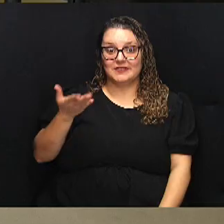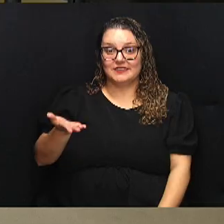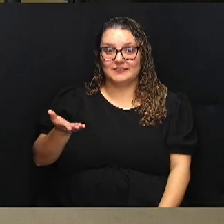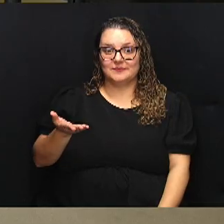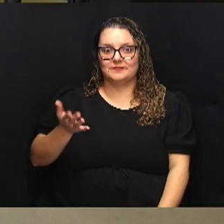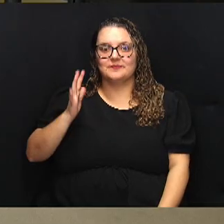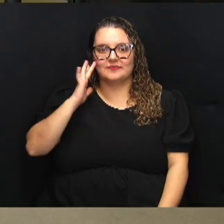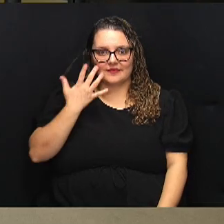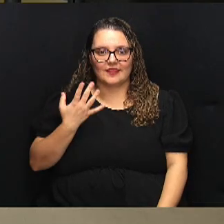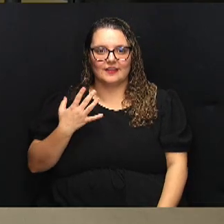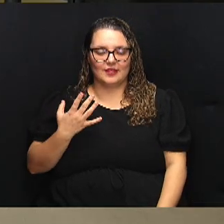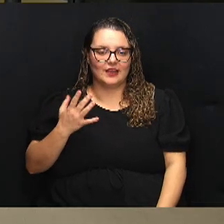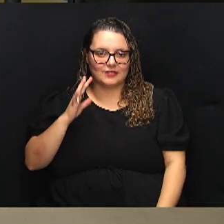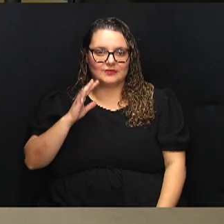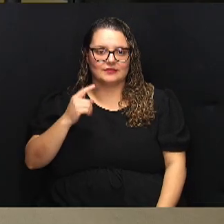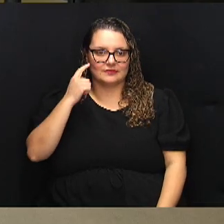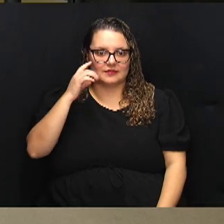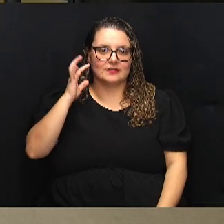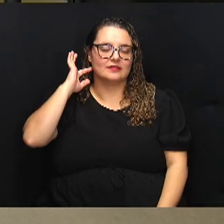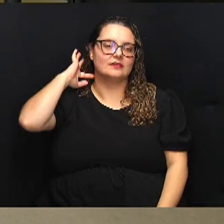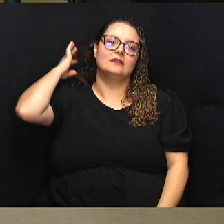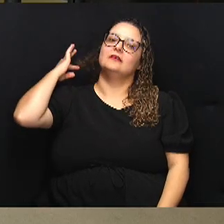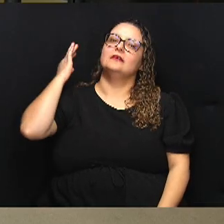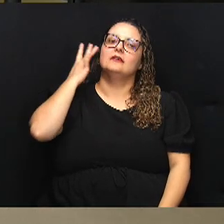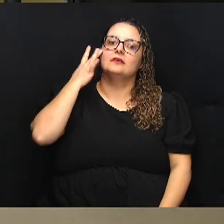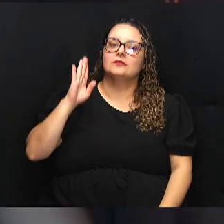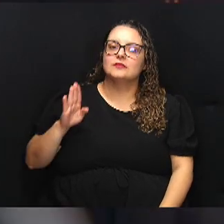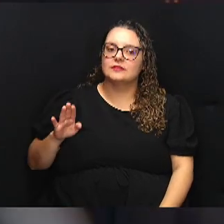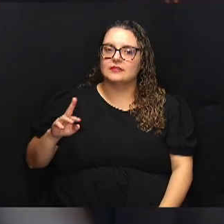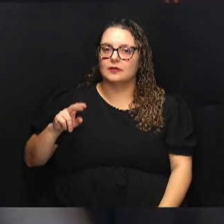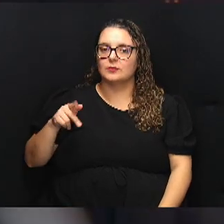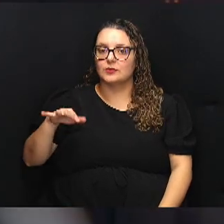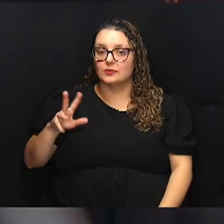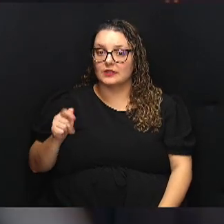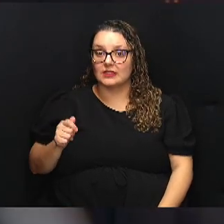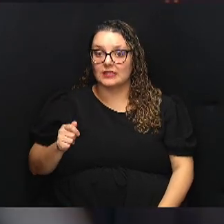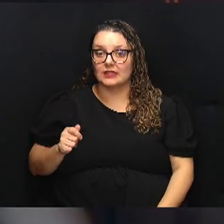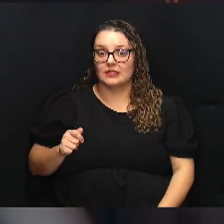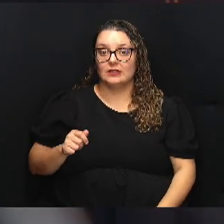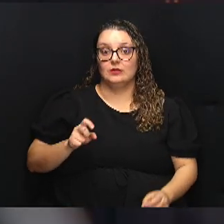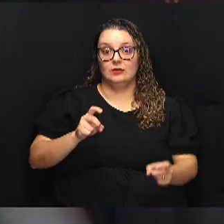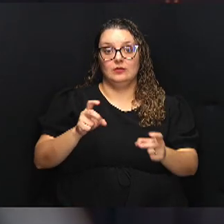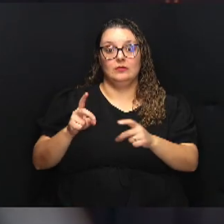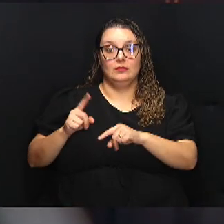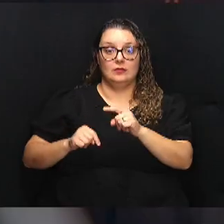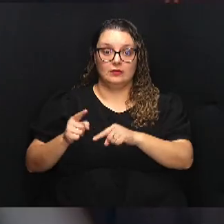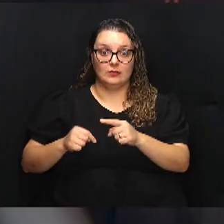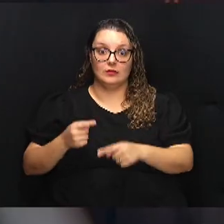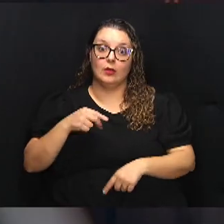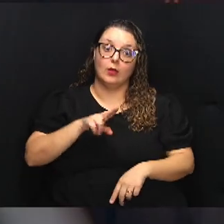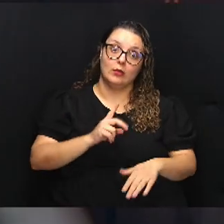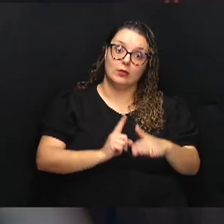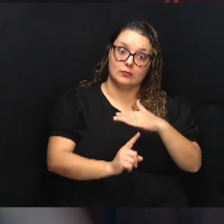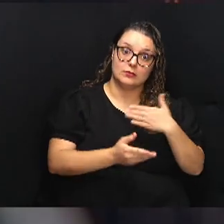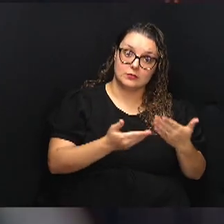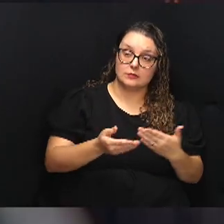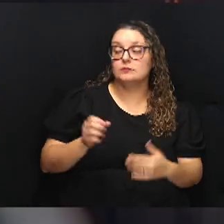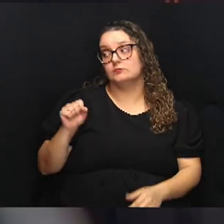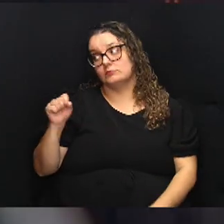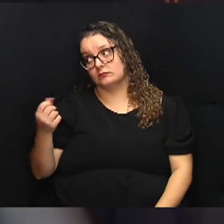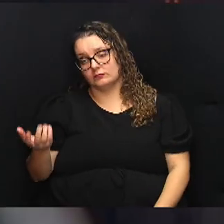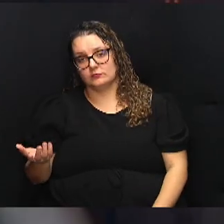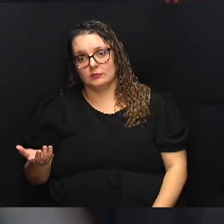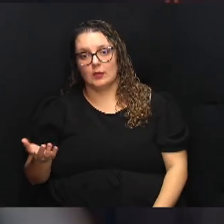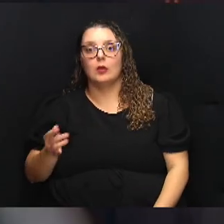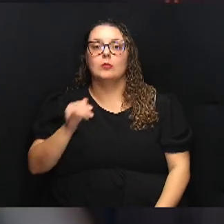acho que a gente pode pensar aqui, eu não sei se a Bruninha ela tem a intenção de vender produto ou serviço. Então,